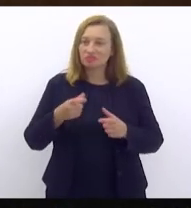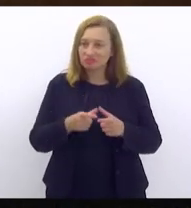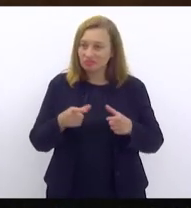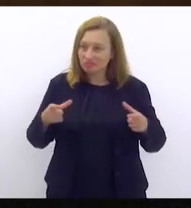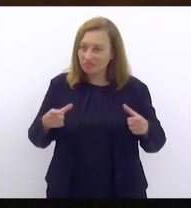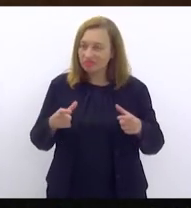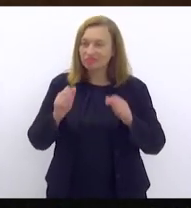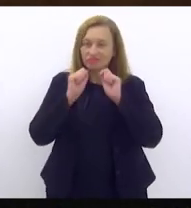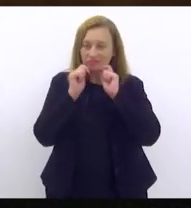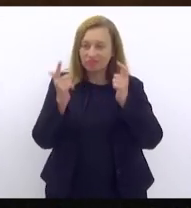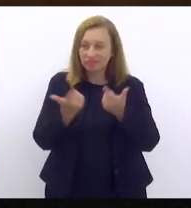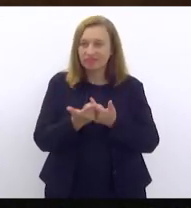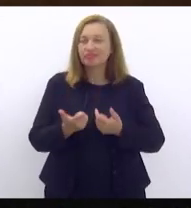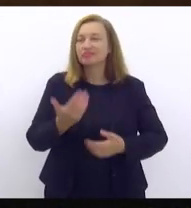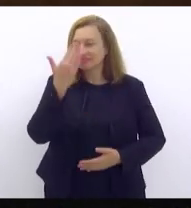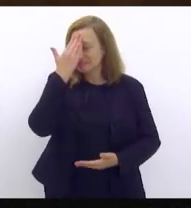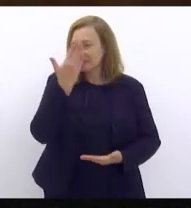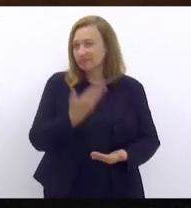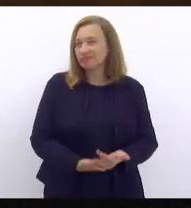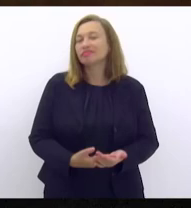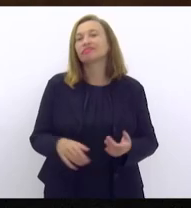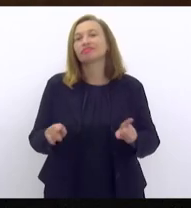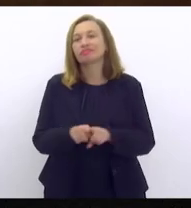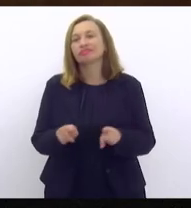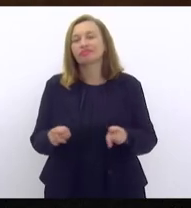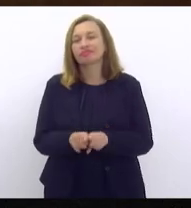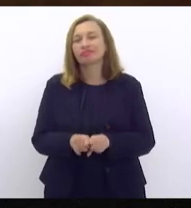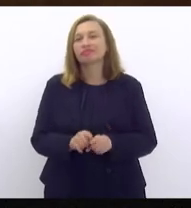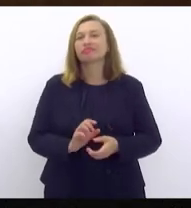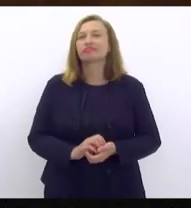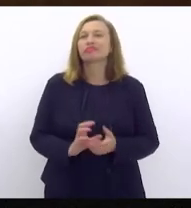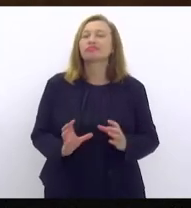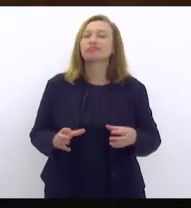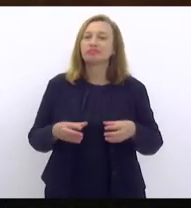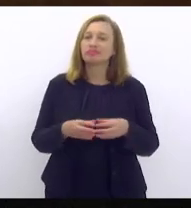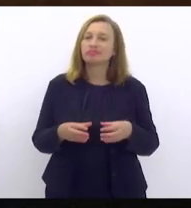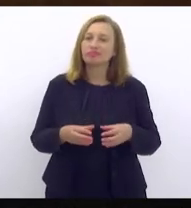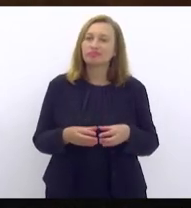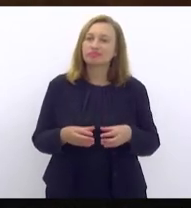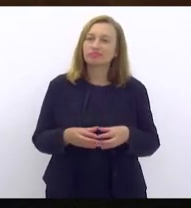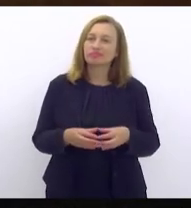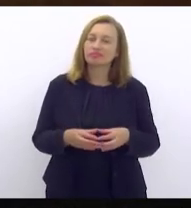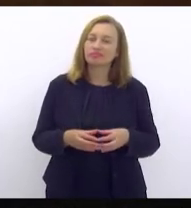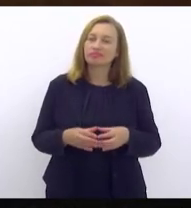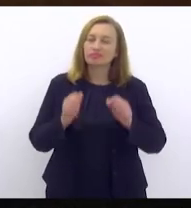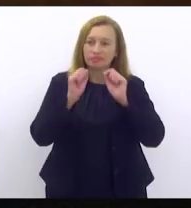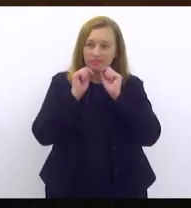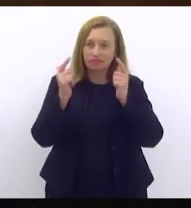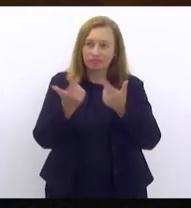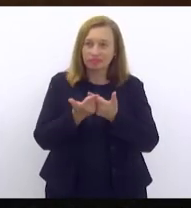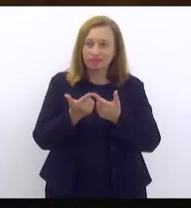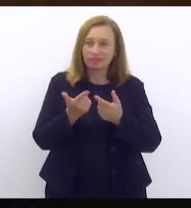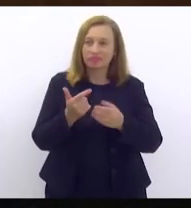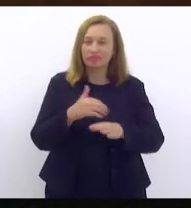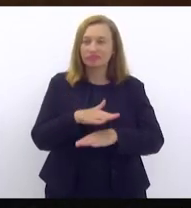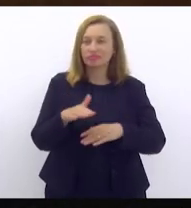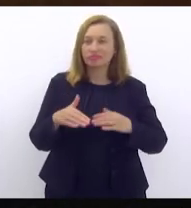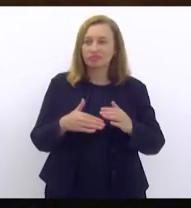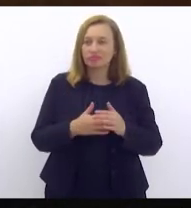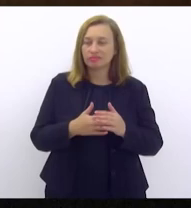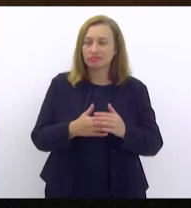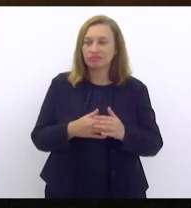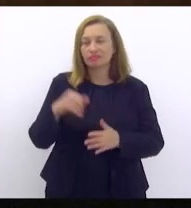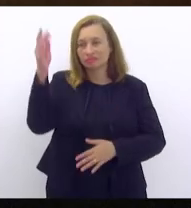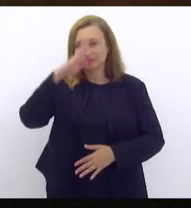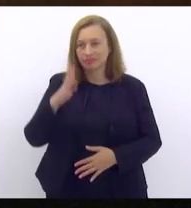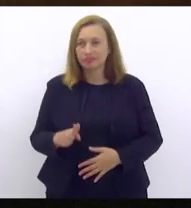da Assembleia Legislativa e creio que seja também a maior bancada das Assembleias Legislativas de todo o Brasil. Eu